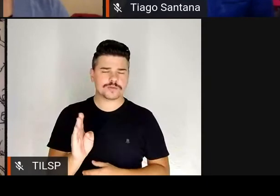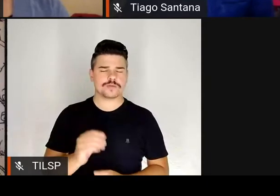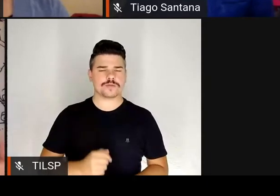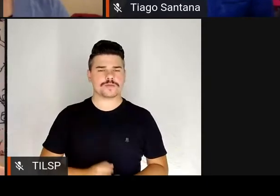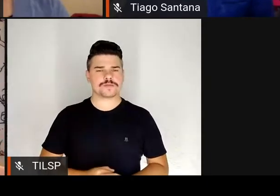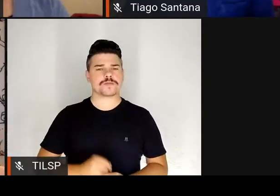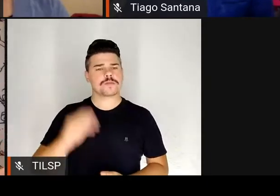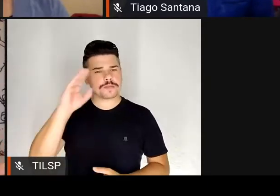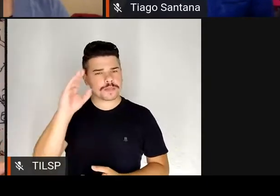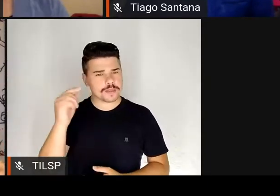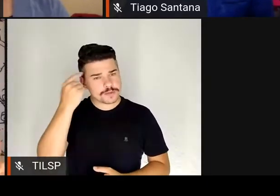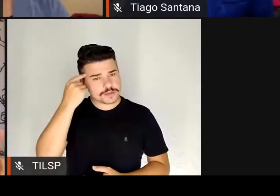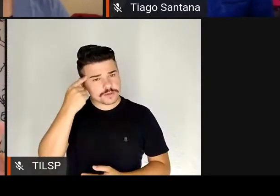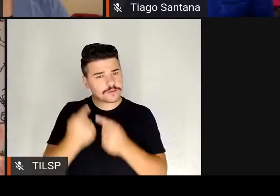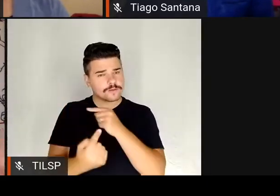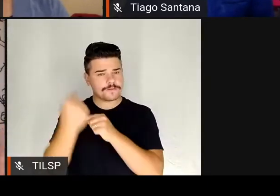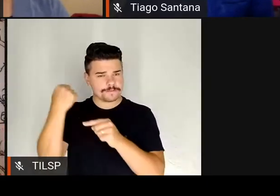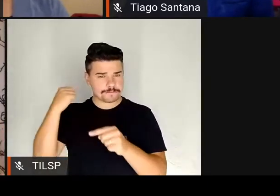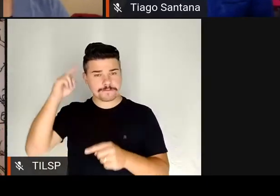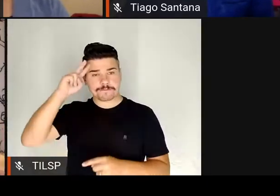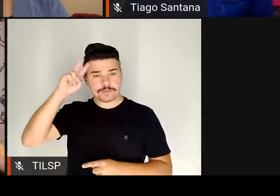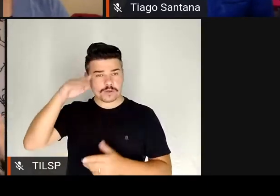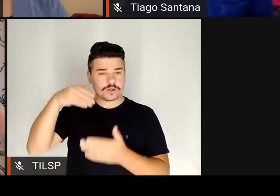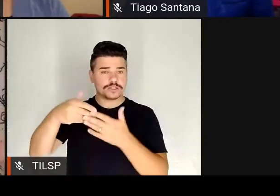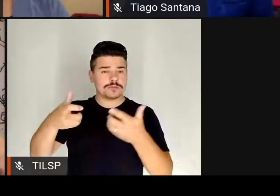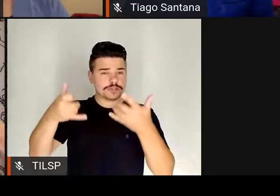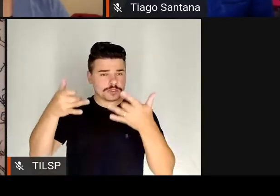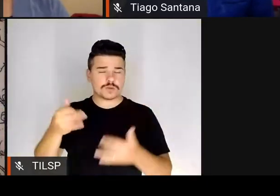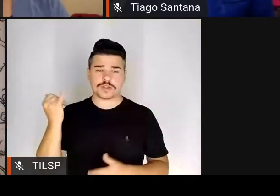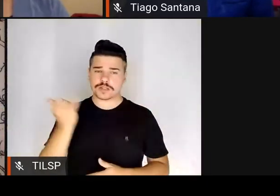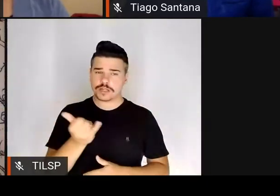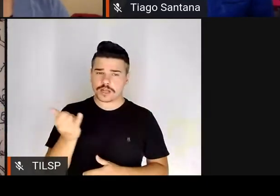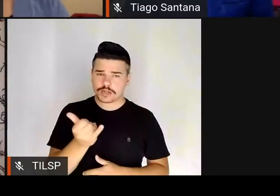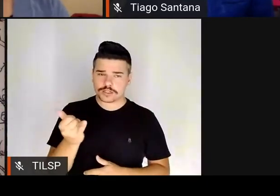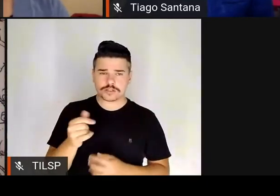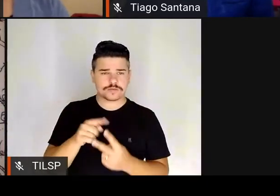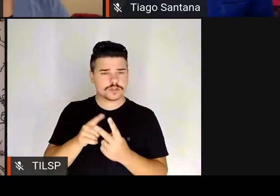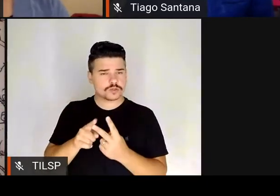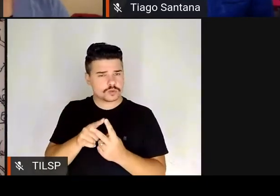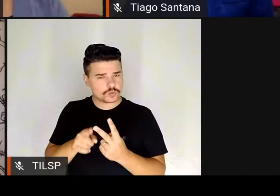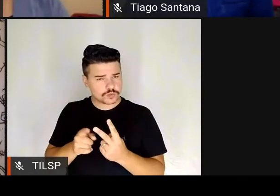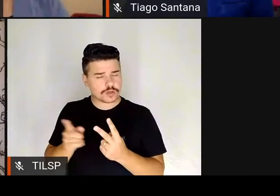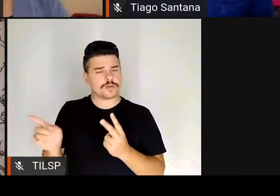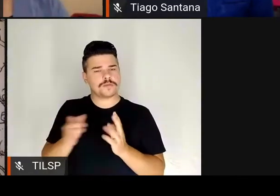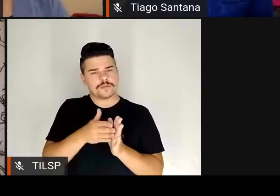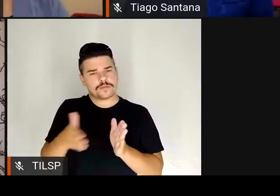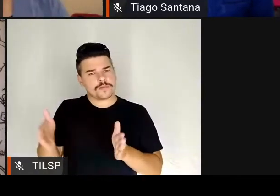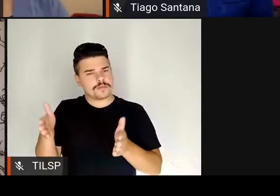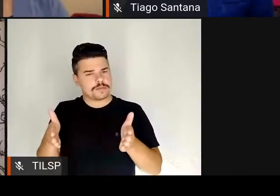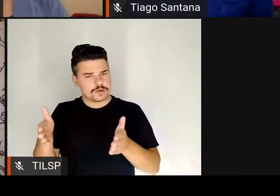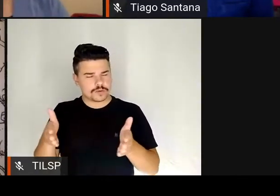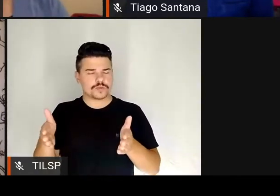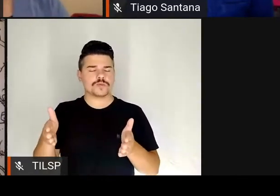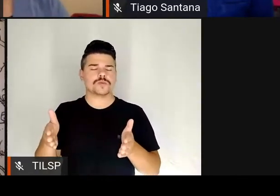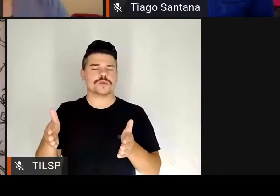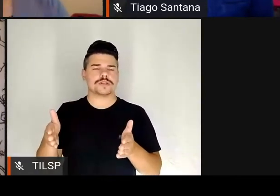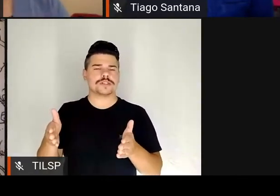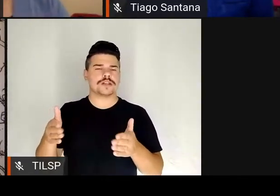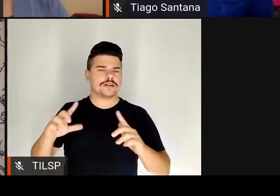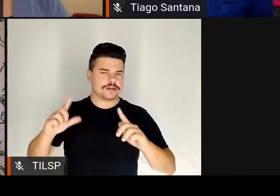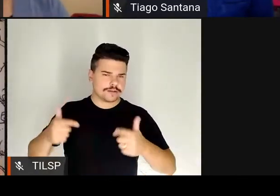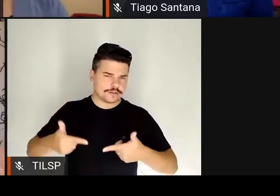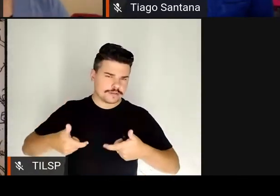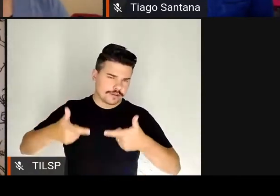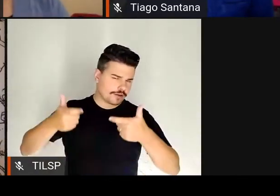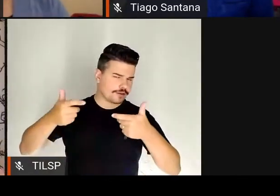resgatando um pouco o que a Erika estava dizendo sobre essas duas narrativas, né, naquele período da guerra e tal, a